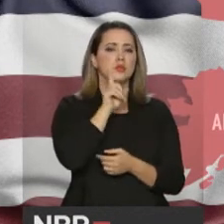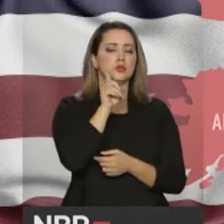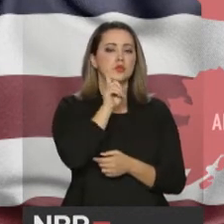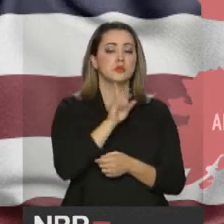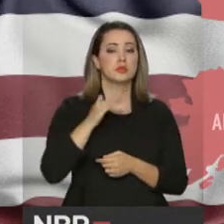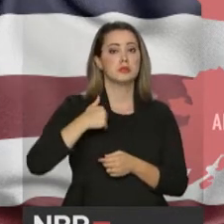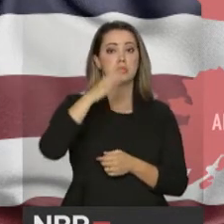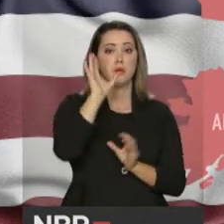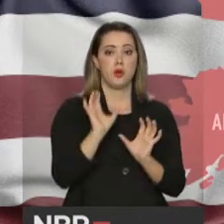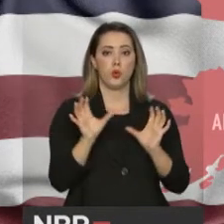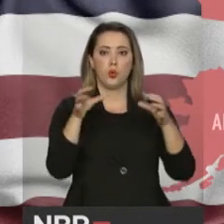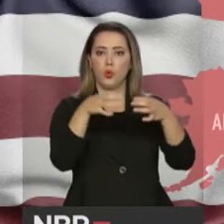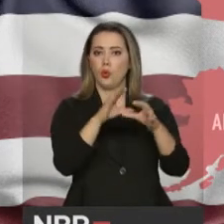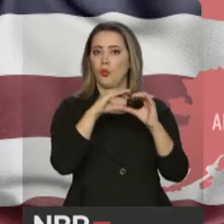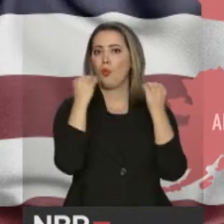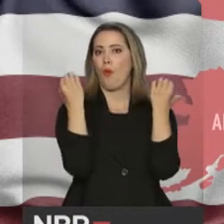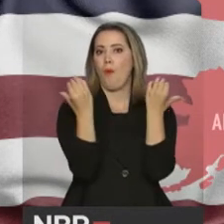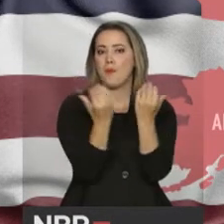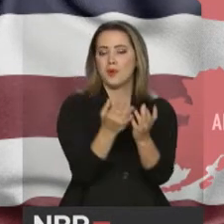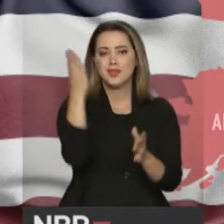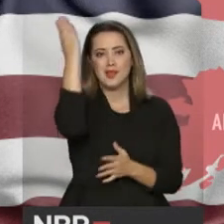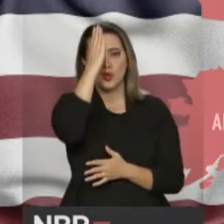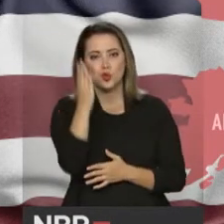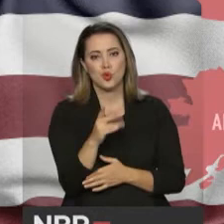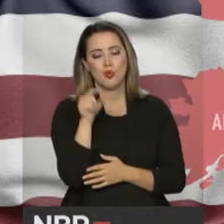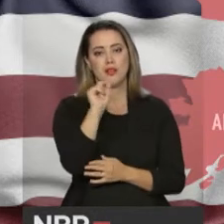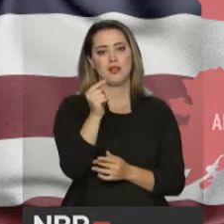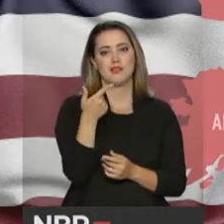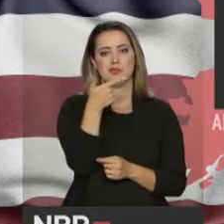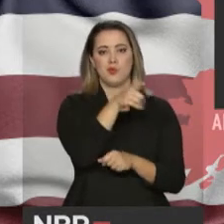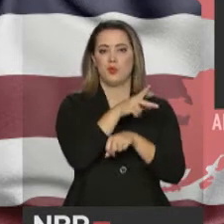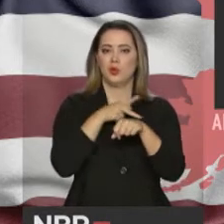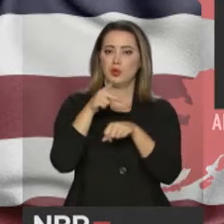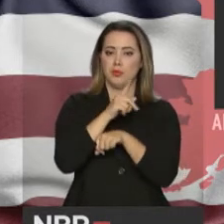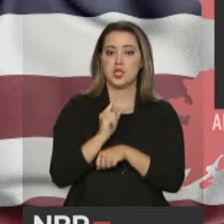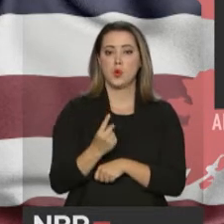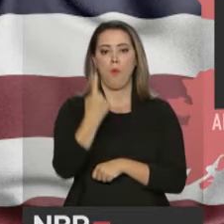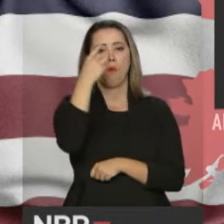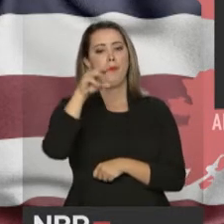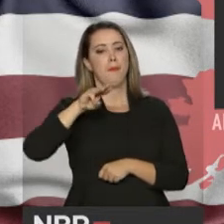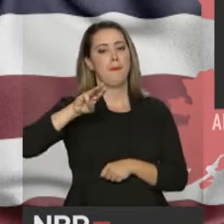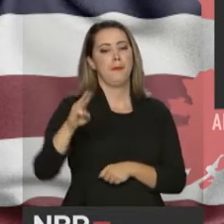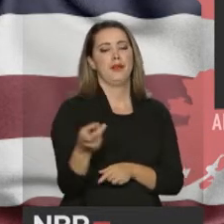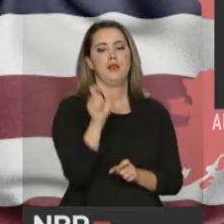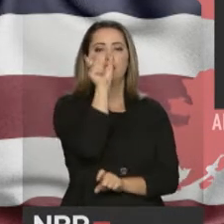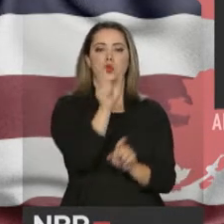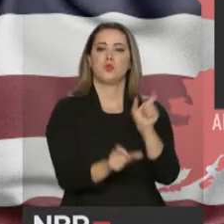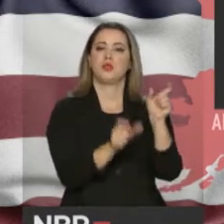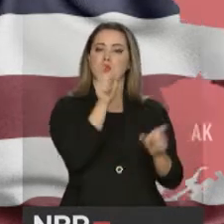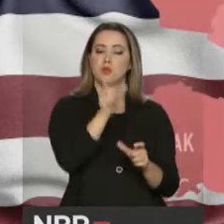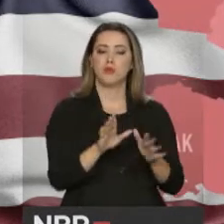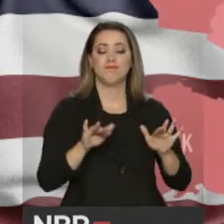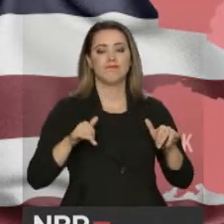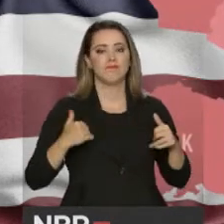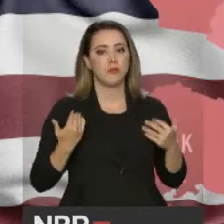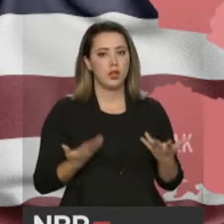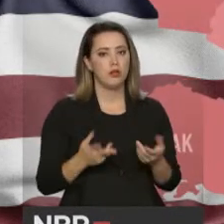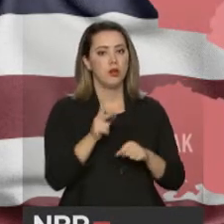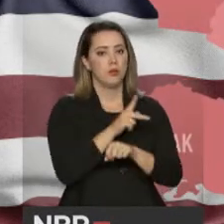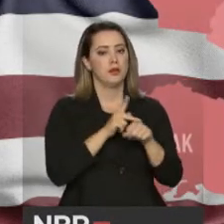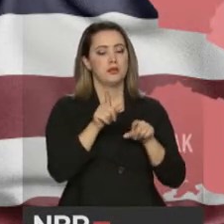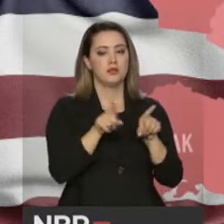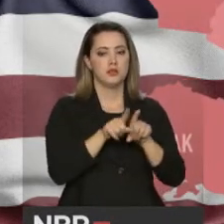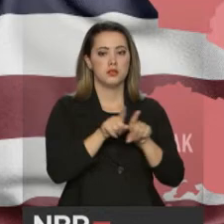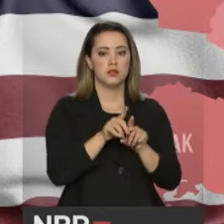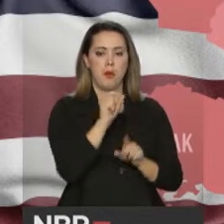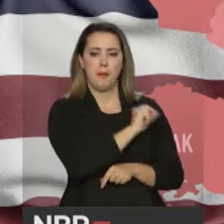têm a maior comunidade brasileira fora do país, 1 milhão e 400 mil pessoas. Por isso, o país tem